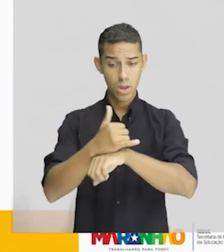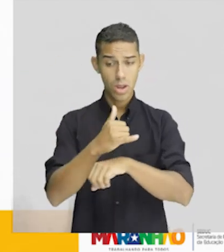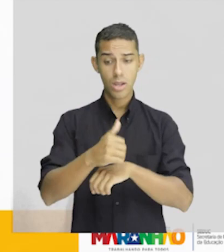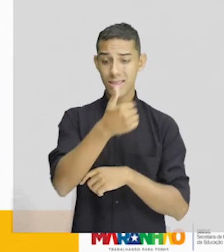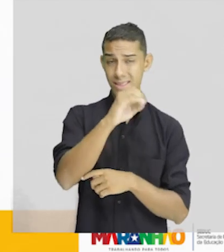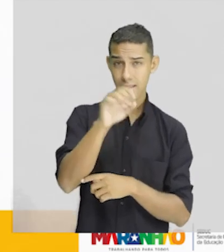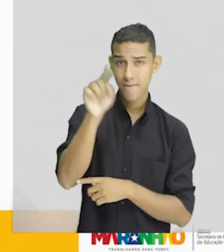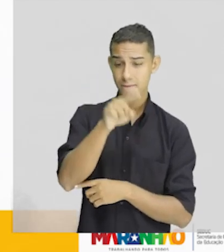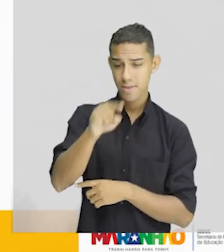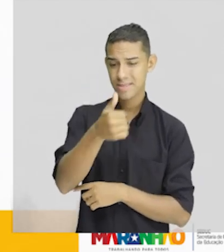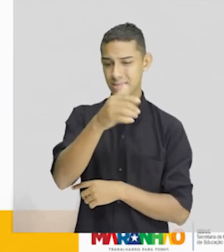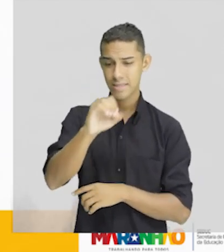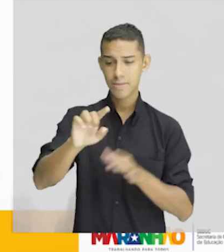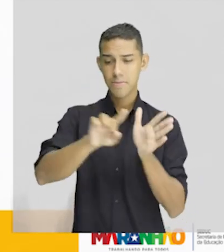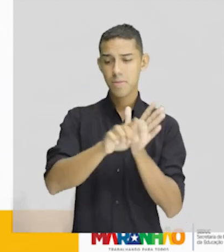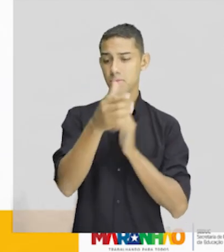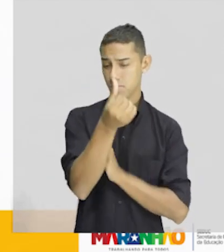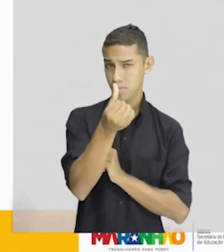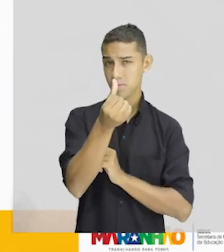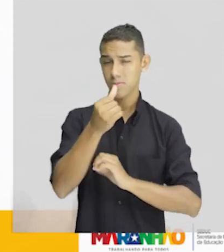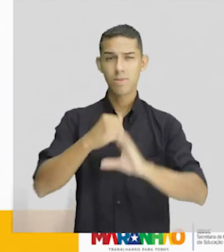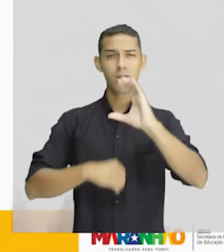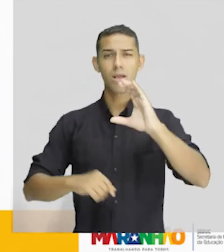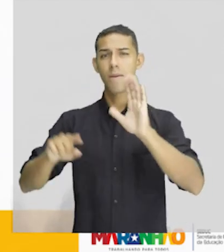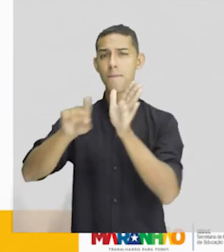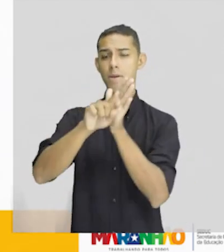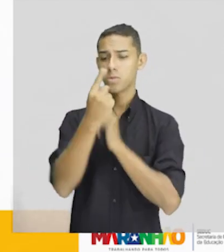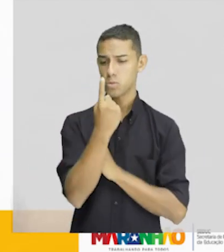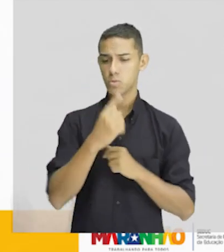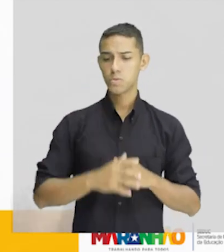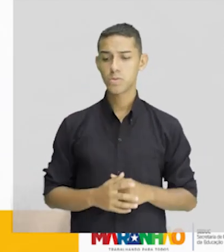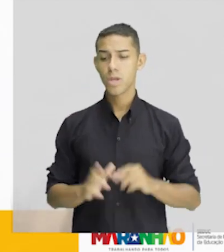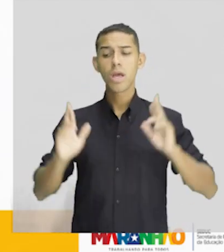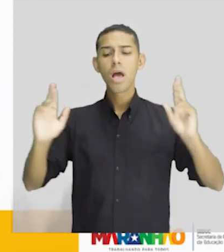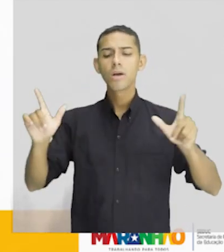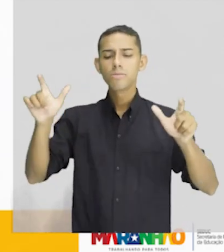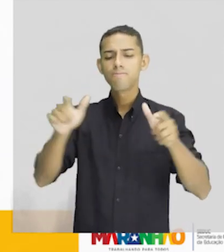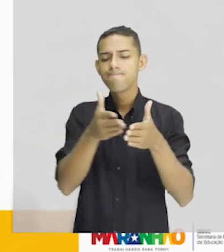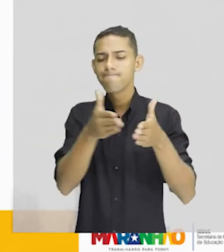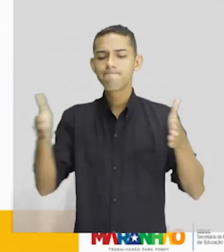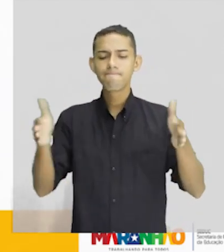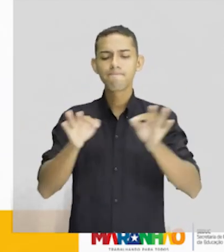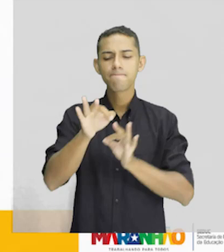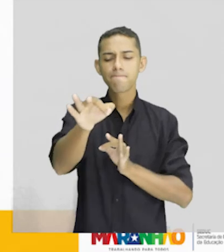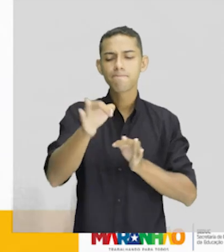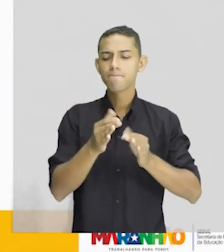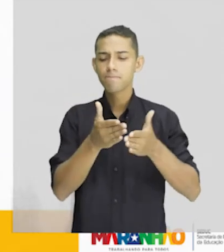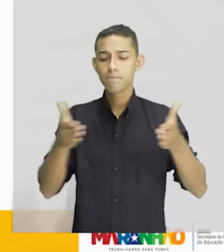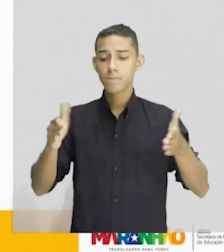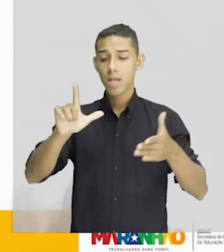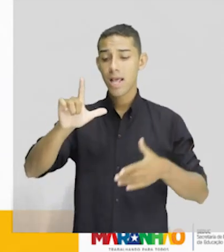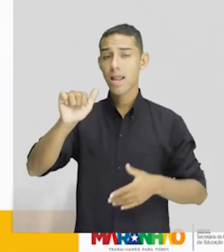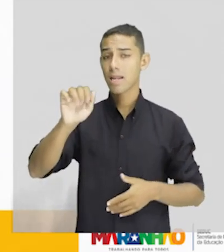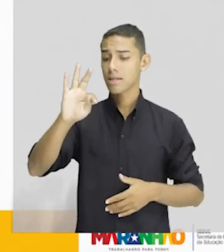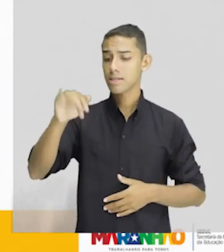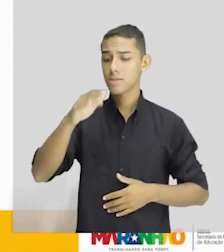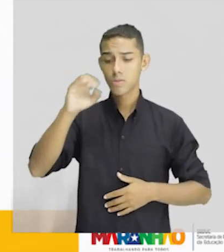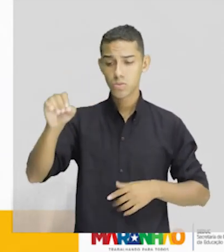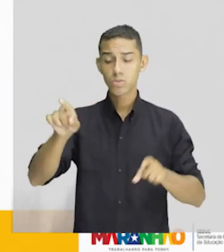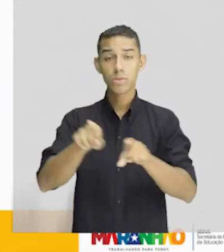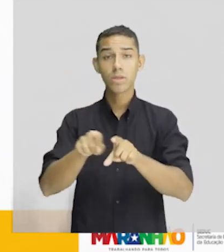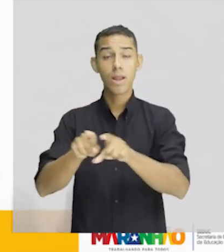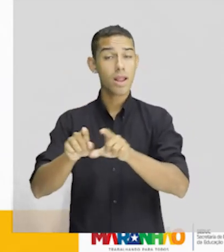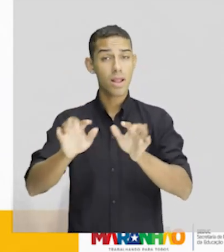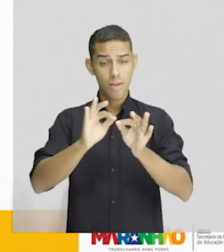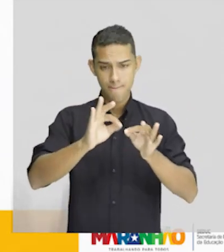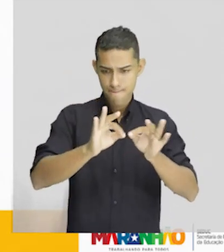elevado a menos 6 graus Celsius elevado a menos 1, a diferença entre os comprimentos da haste de latão e